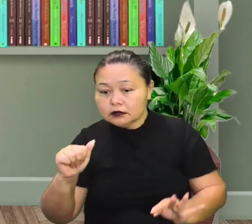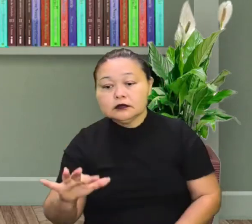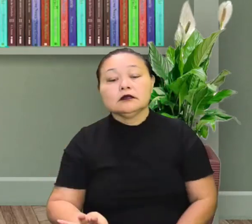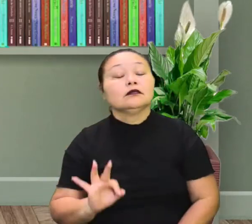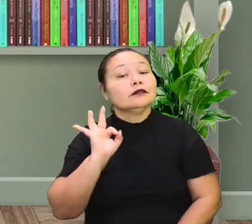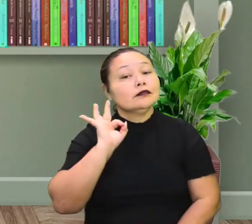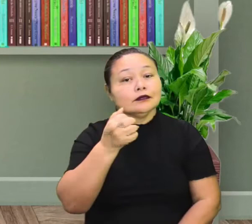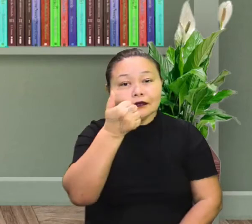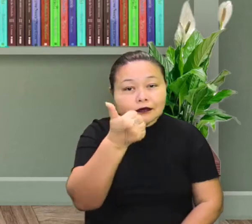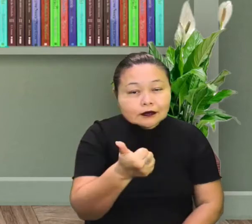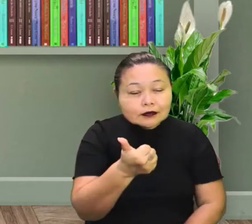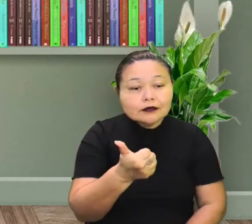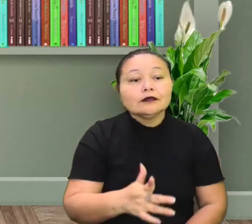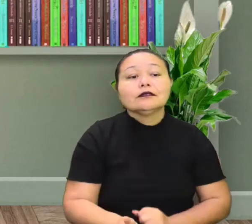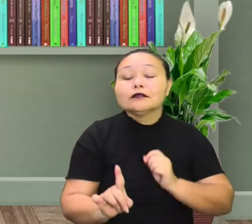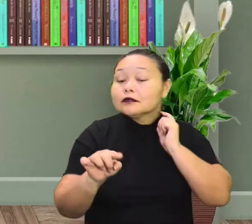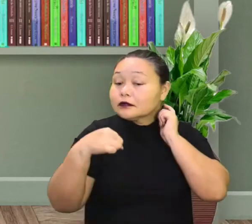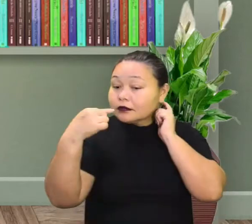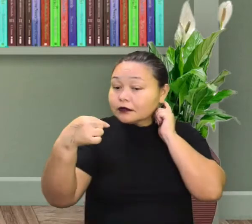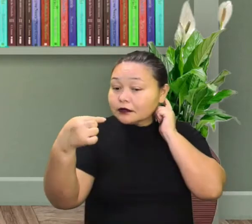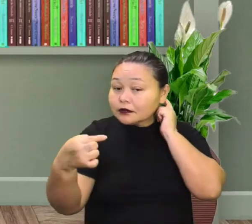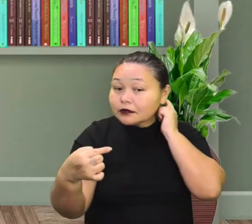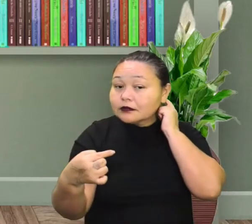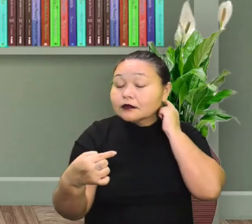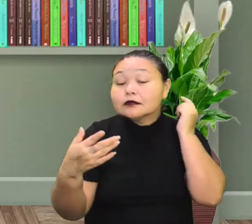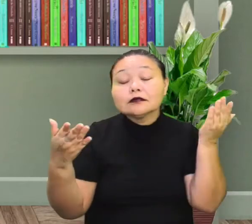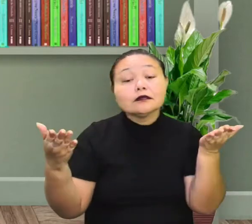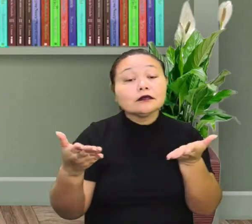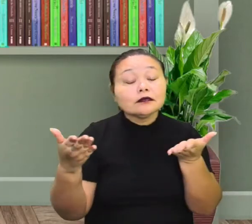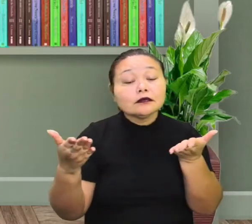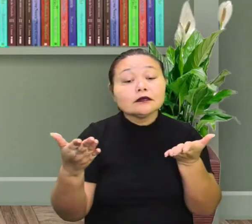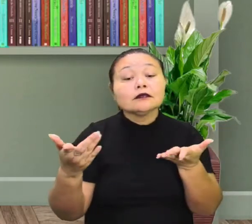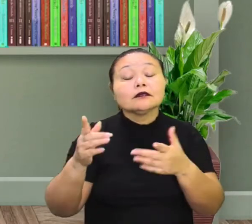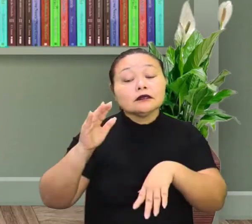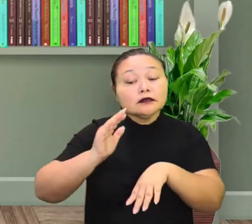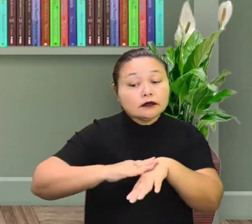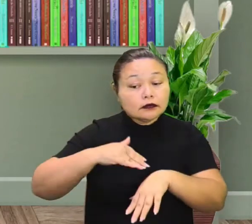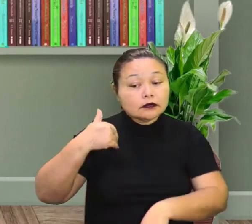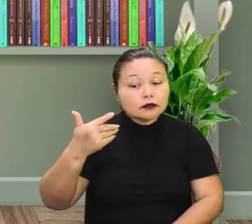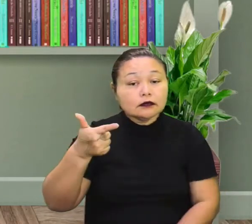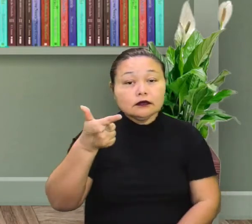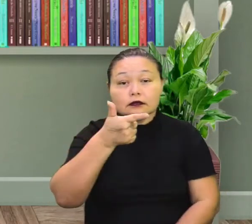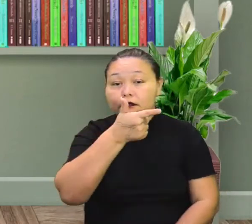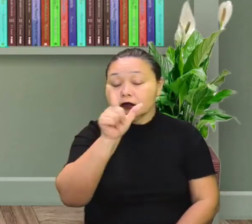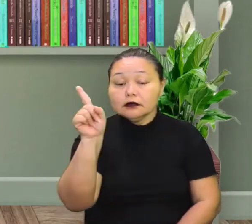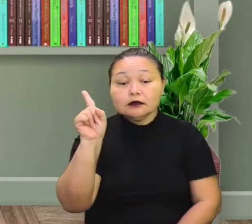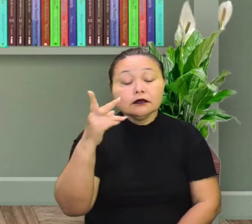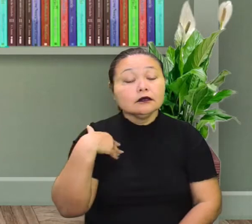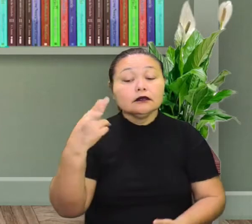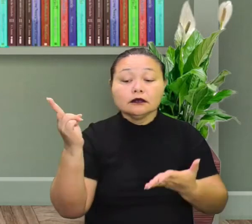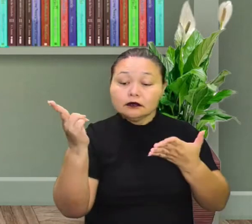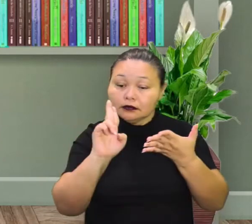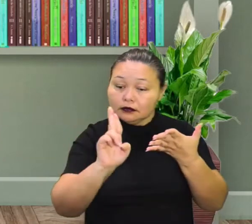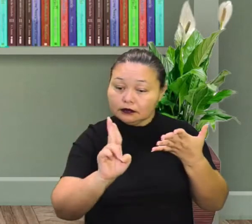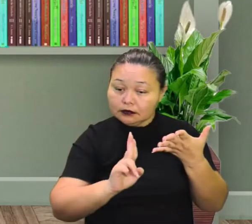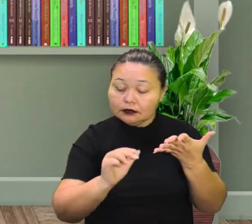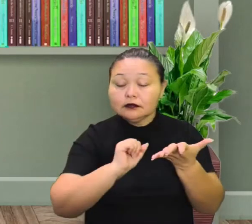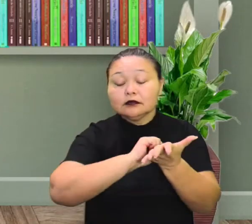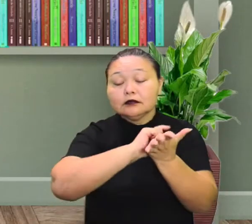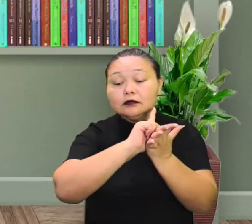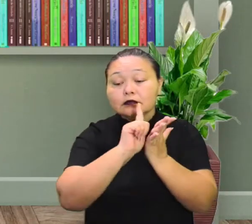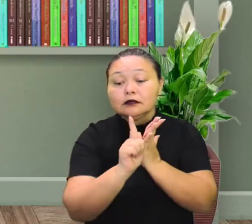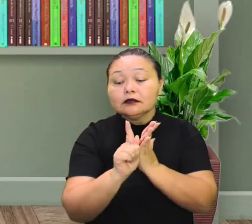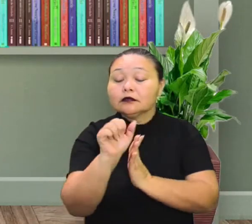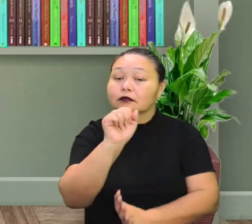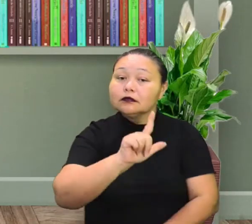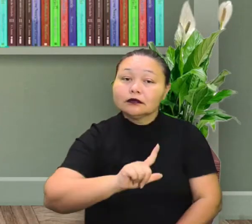prosa, tá bom? Muito bem, então vamos adiante, porque agora vamos trazer mais uma outra classificação do gênero